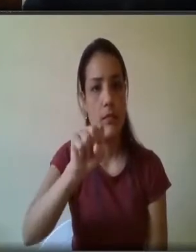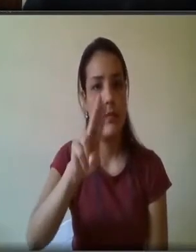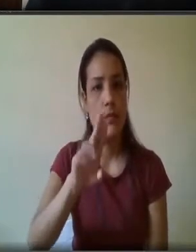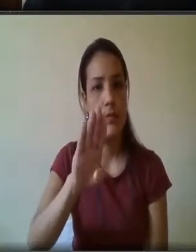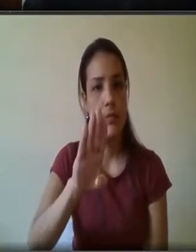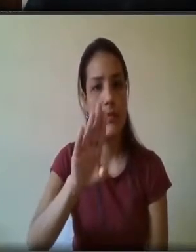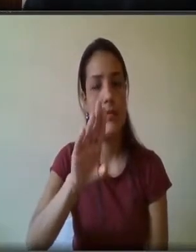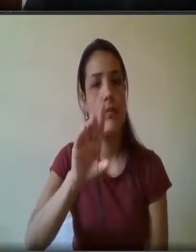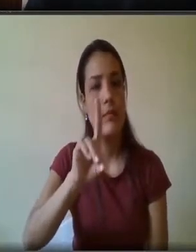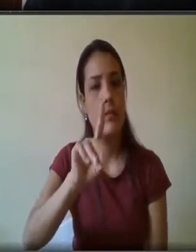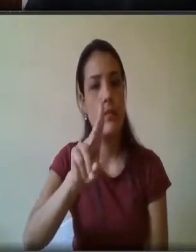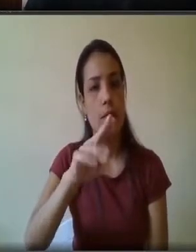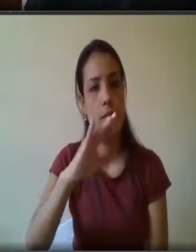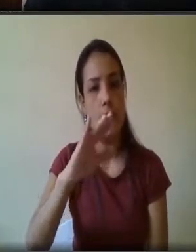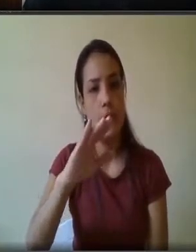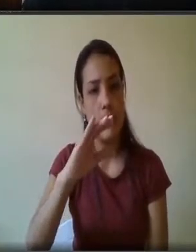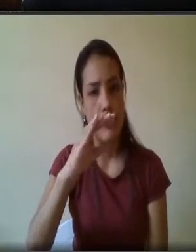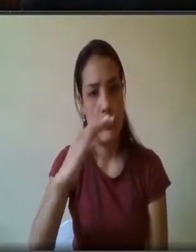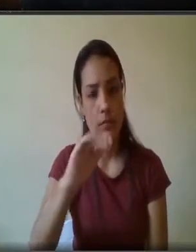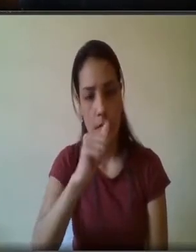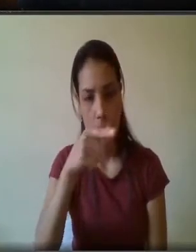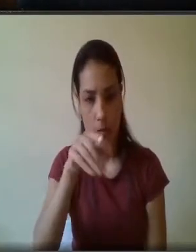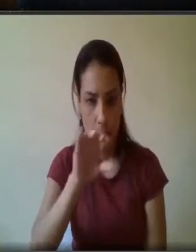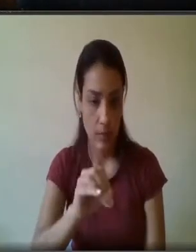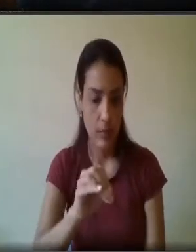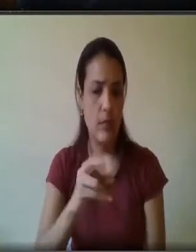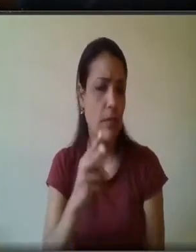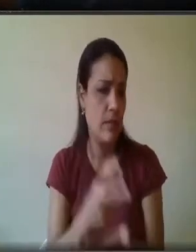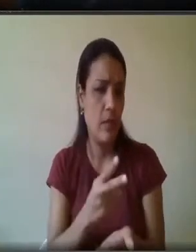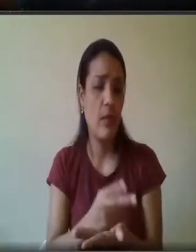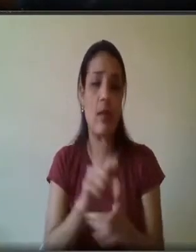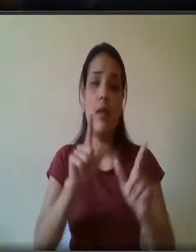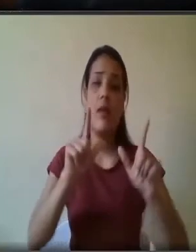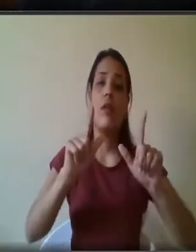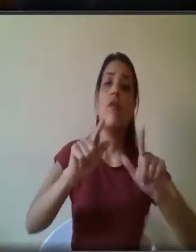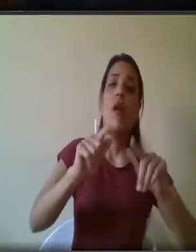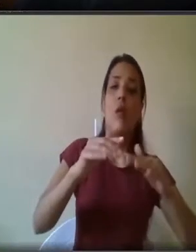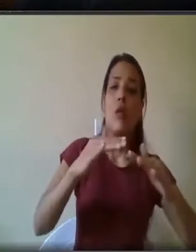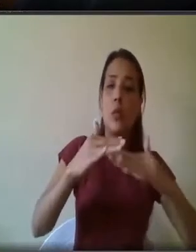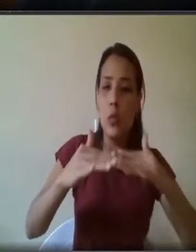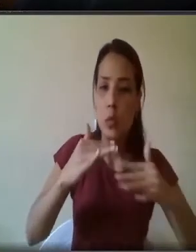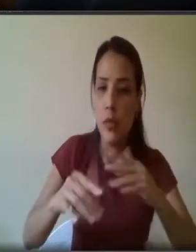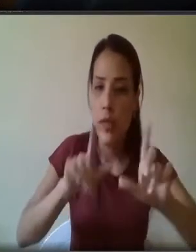tiver um rearranjo dessas placas, a gente vai ter aqui